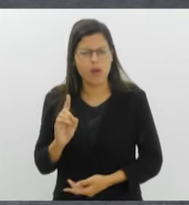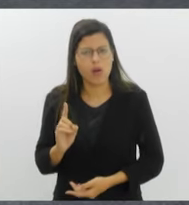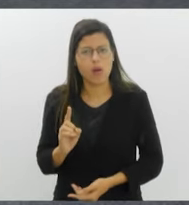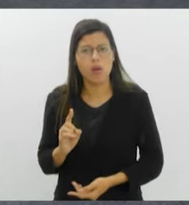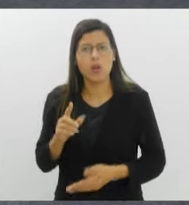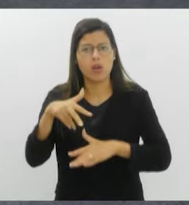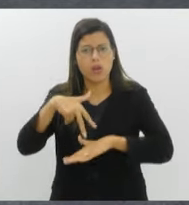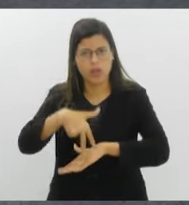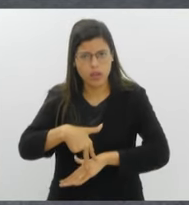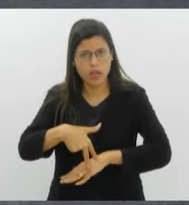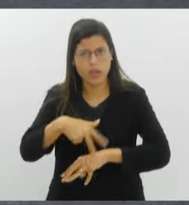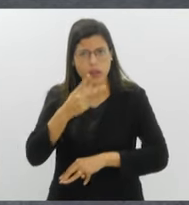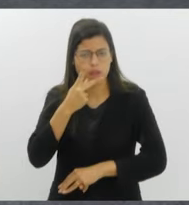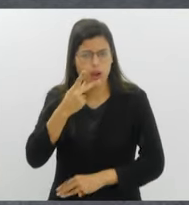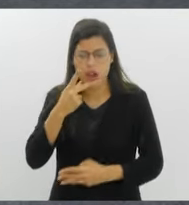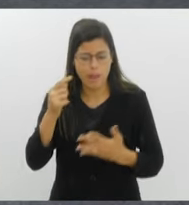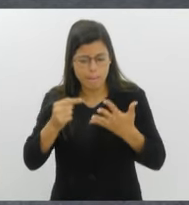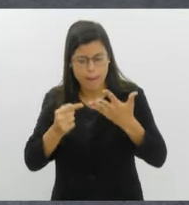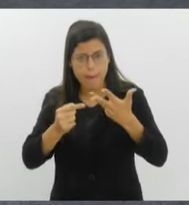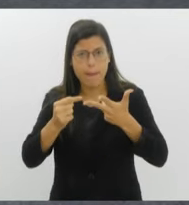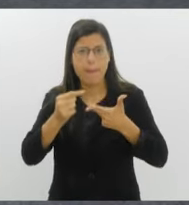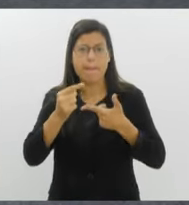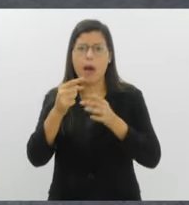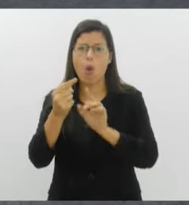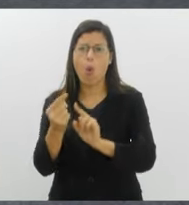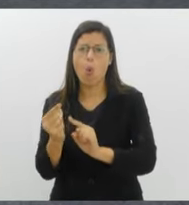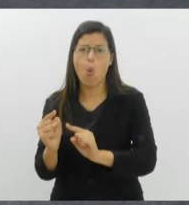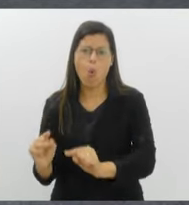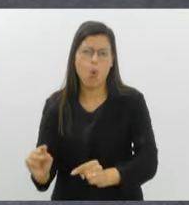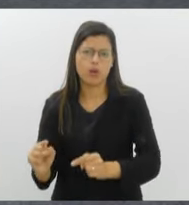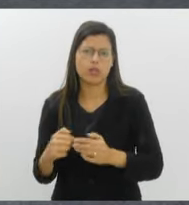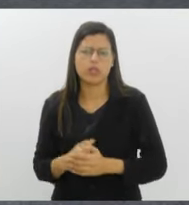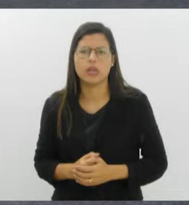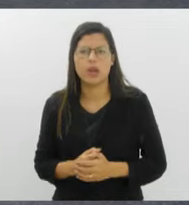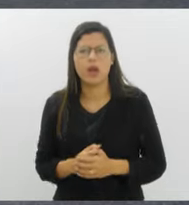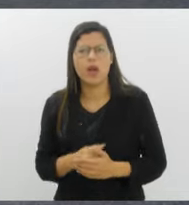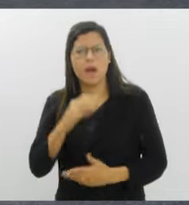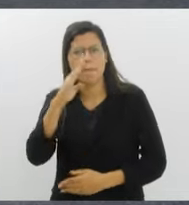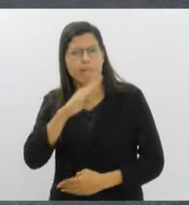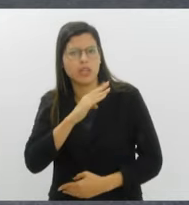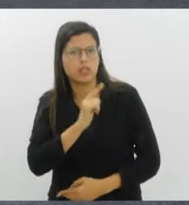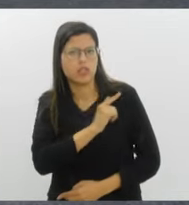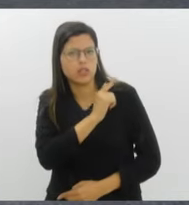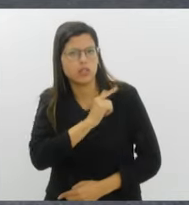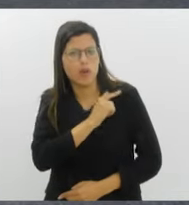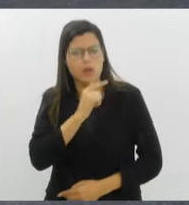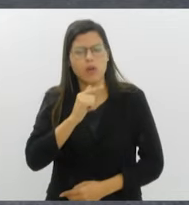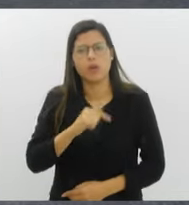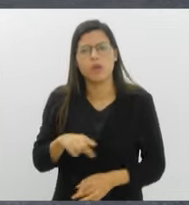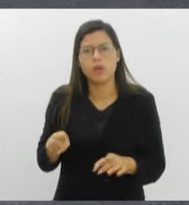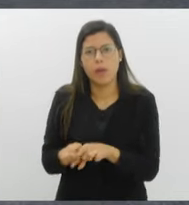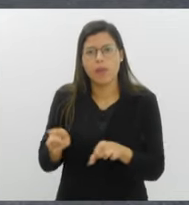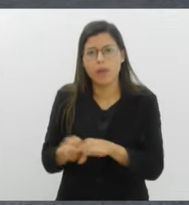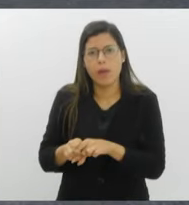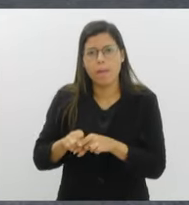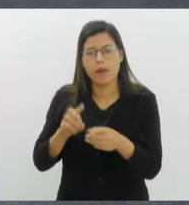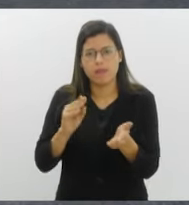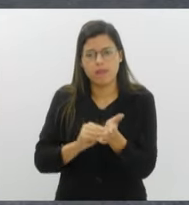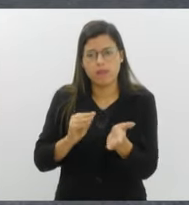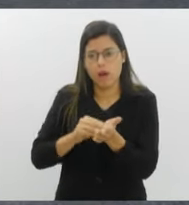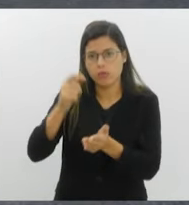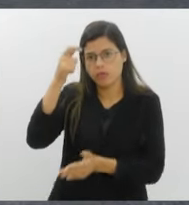aço contra a má gestão, o mau caratismo do chefe